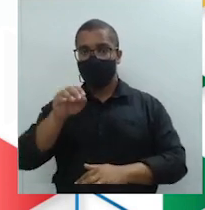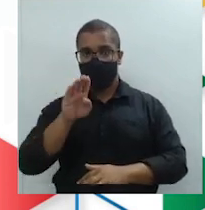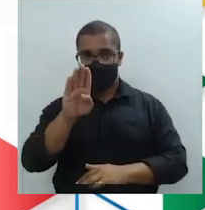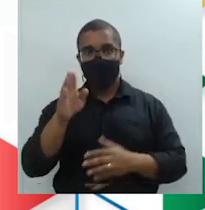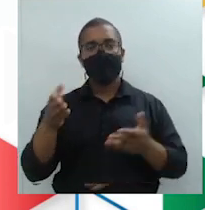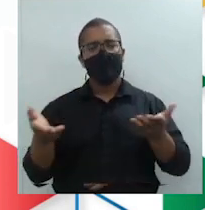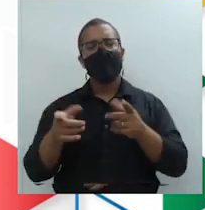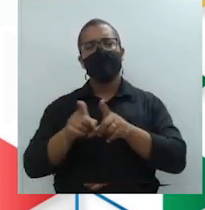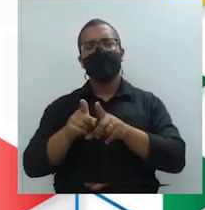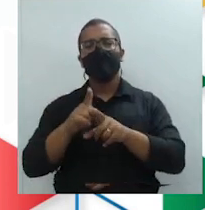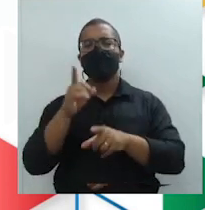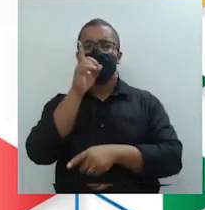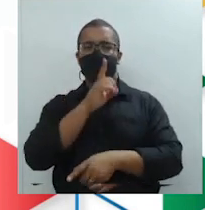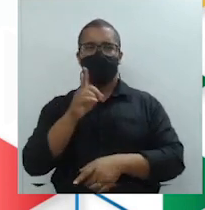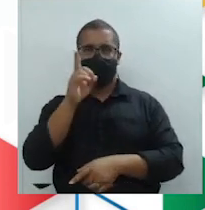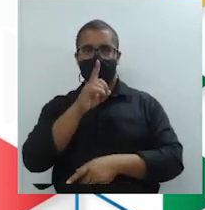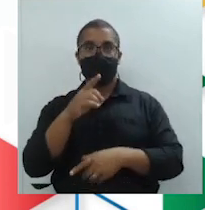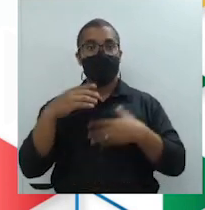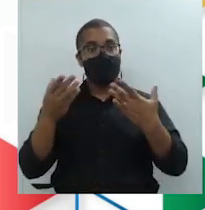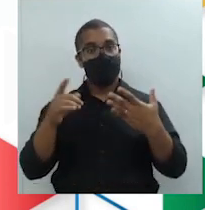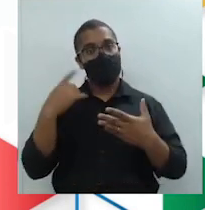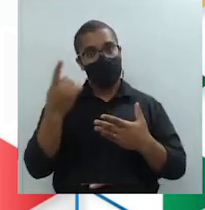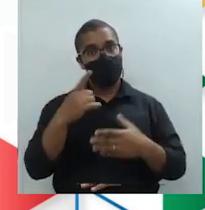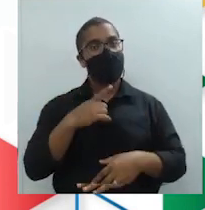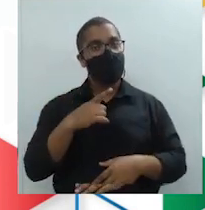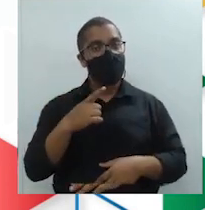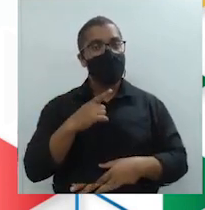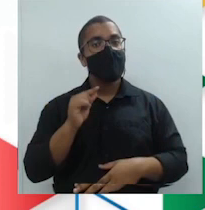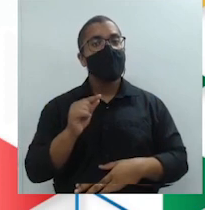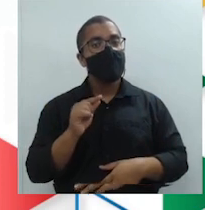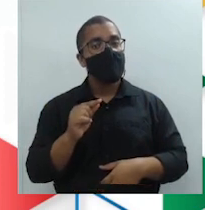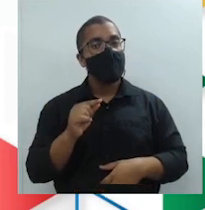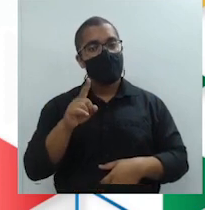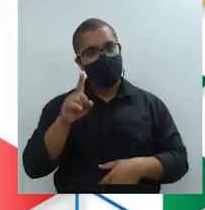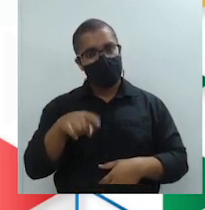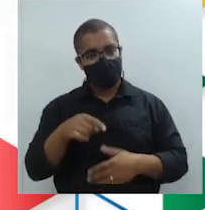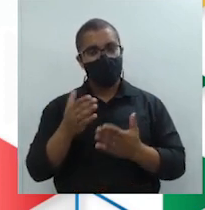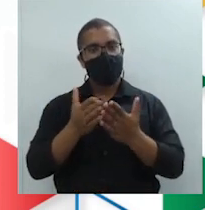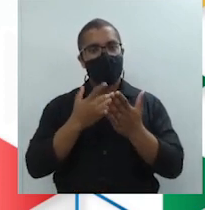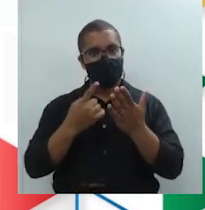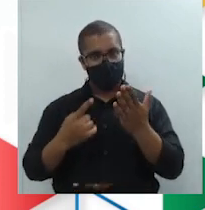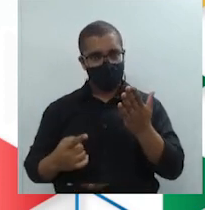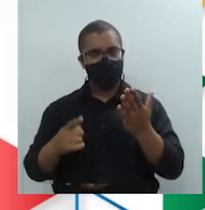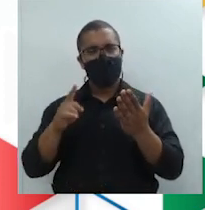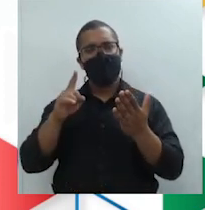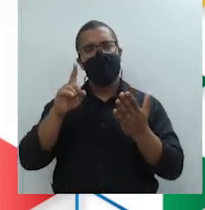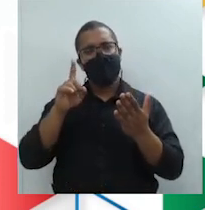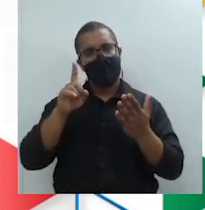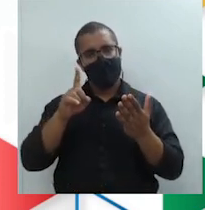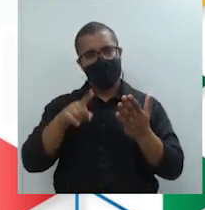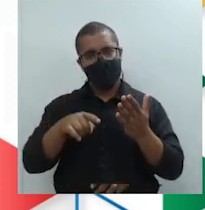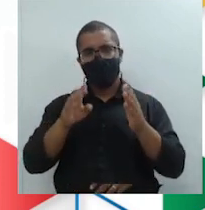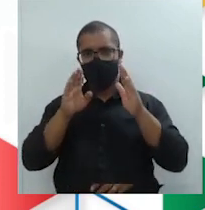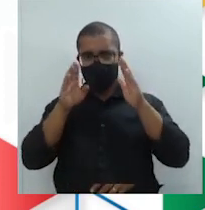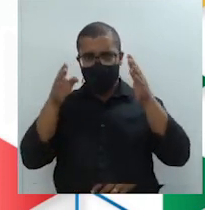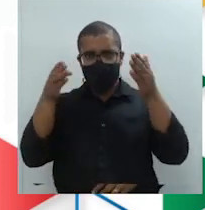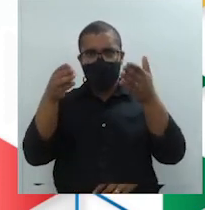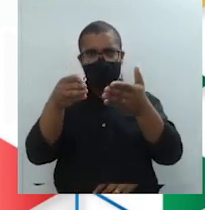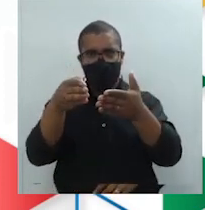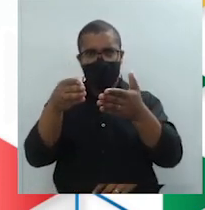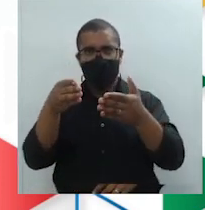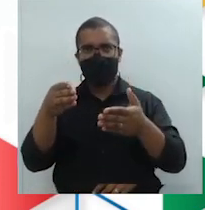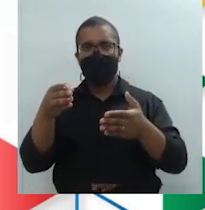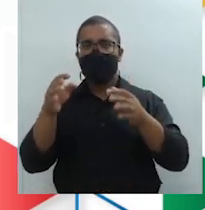diz, novo viagem do JB, agora aos domingos. Então, nós temos aqui o quê? Que